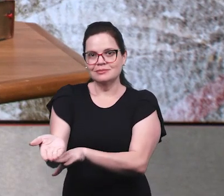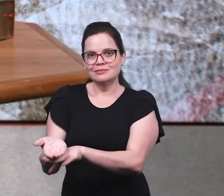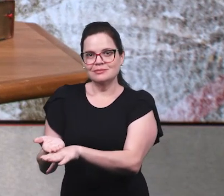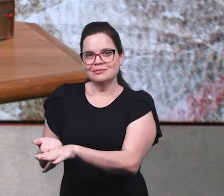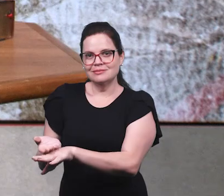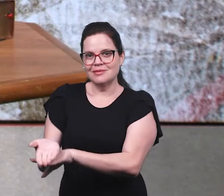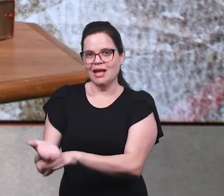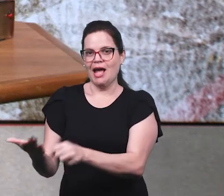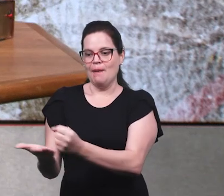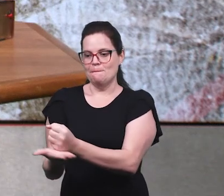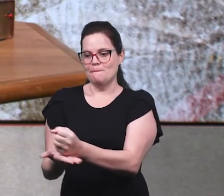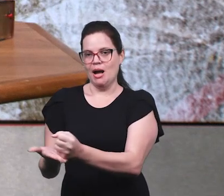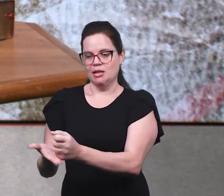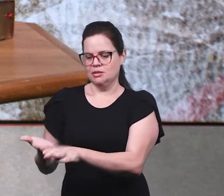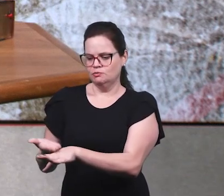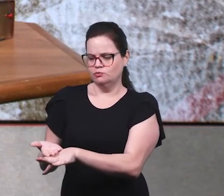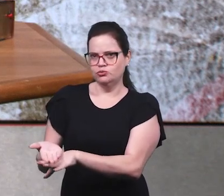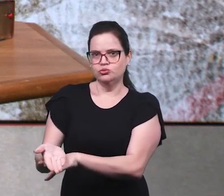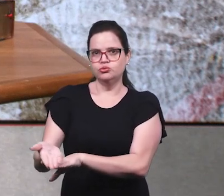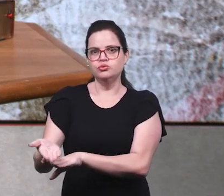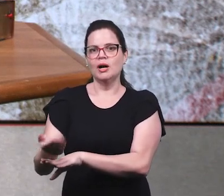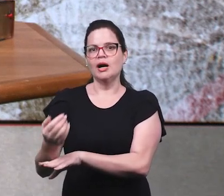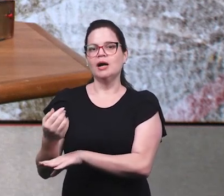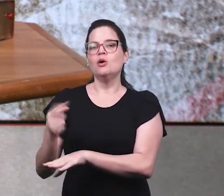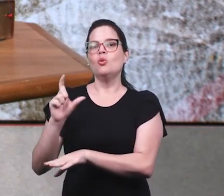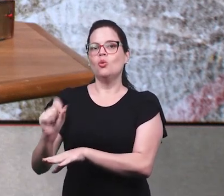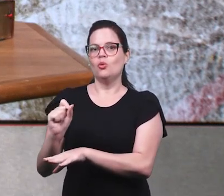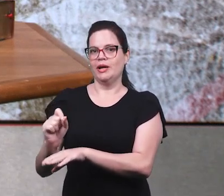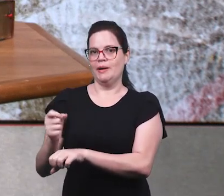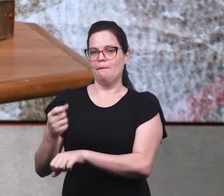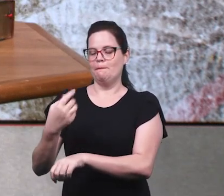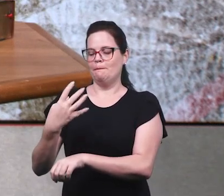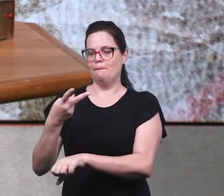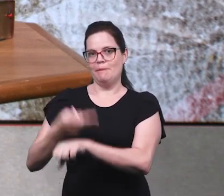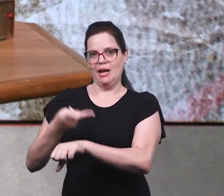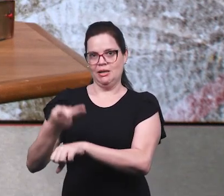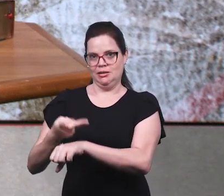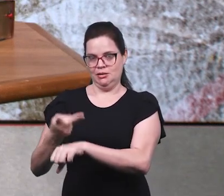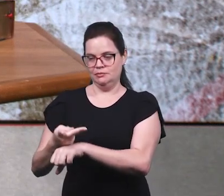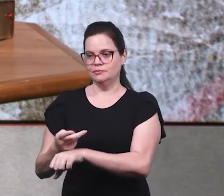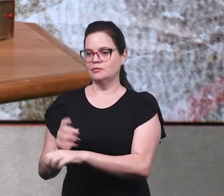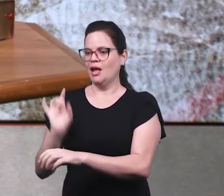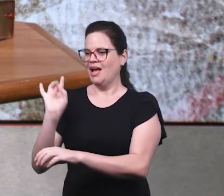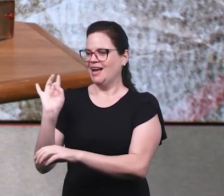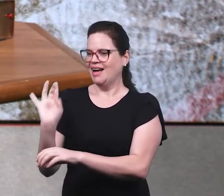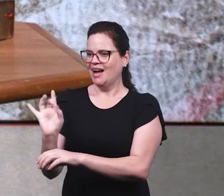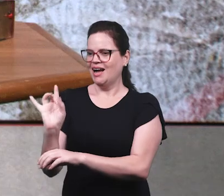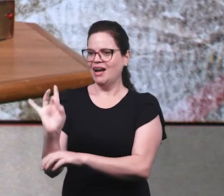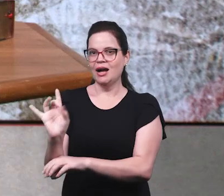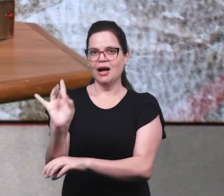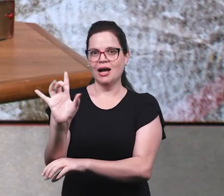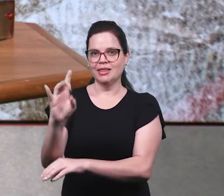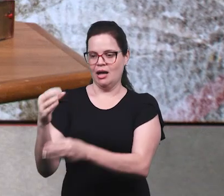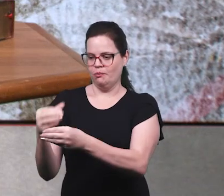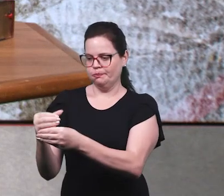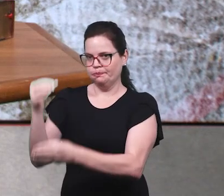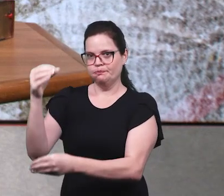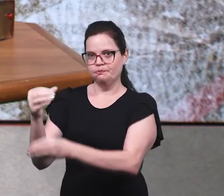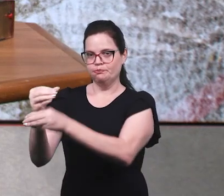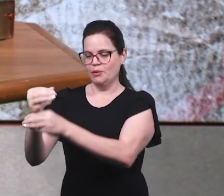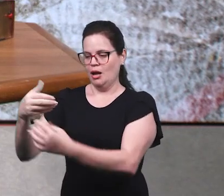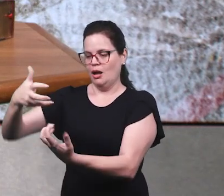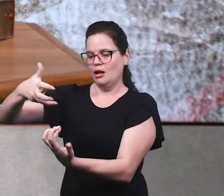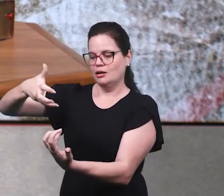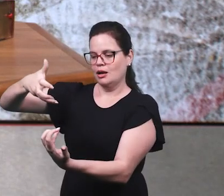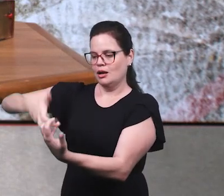20 tábuas. 2 bases debaixo de uma tábua para as suas 2 colseiras